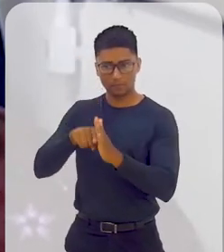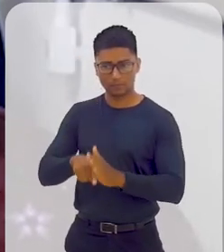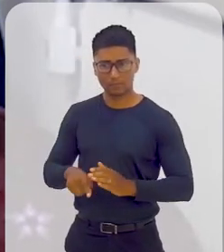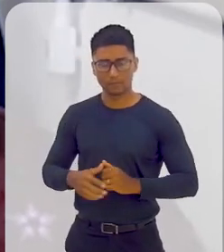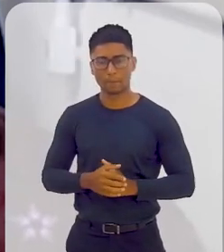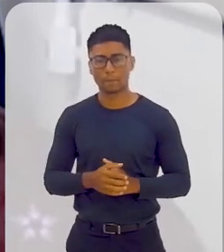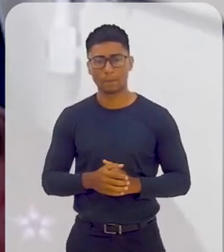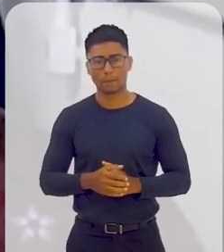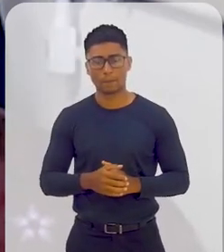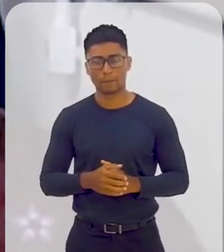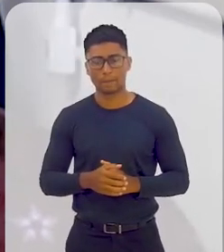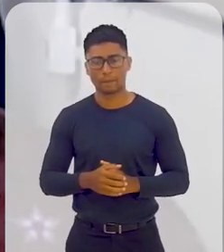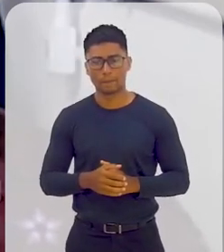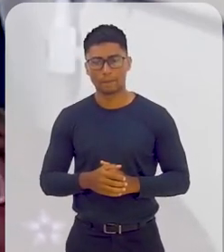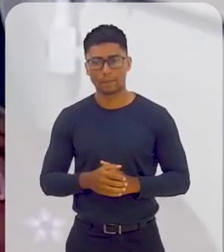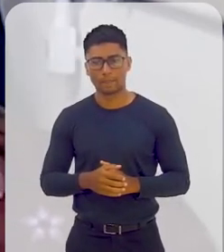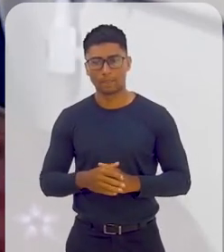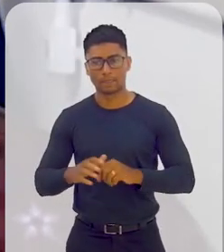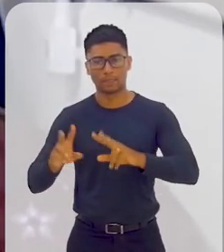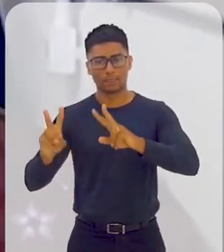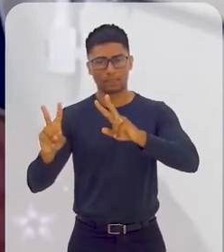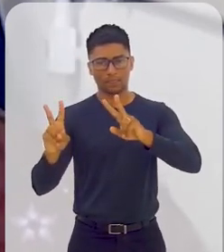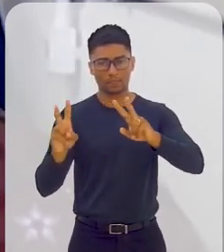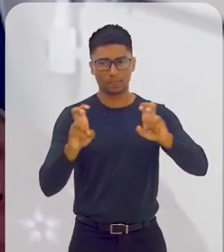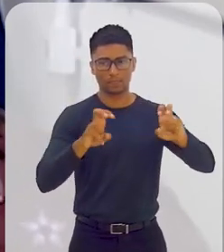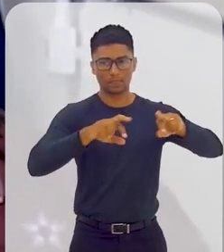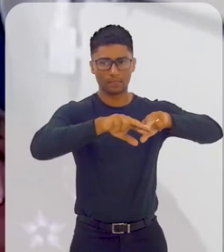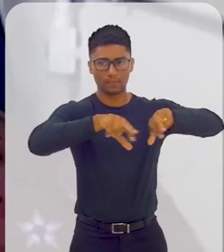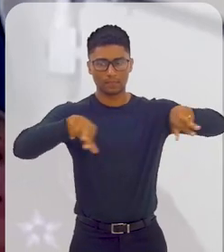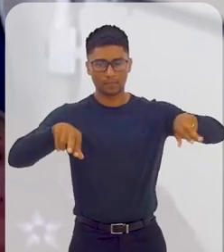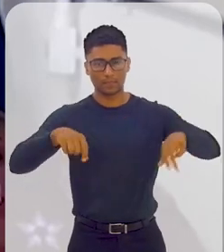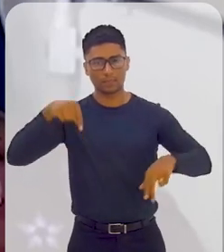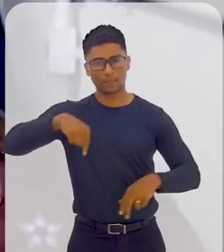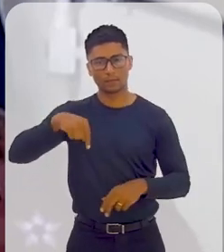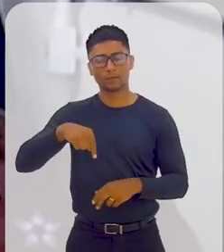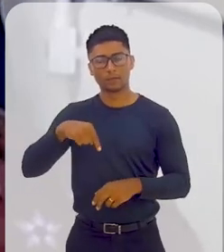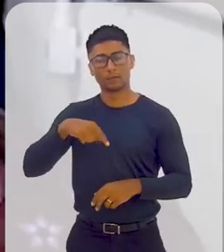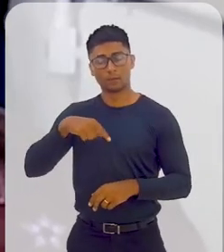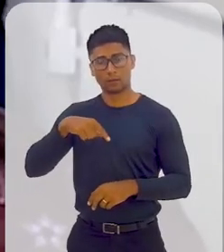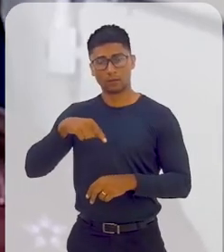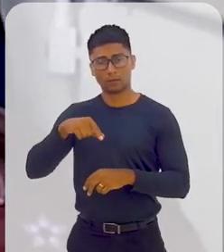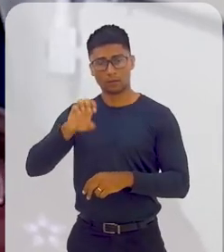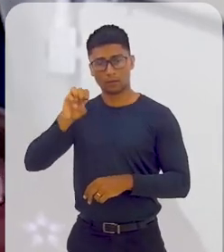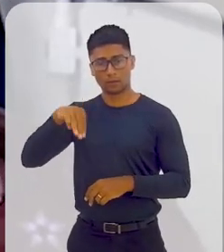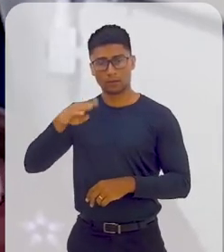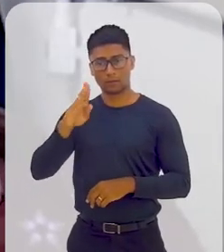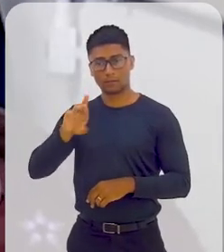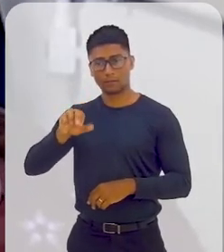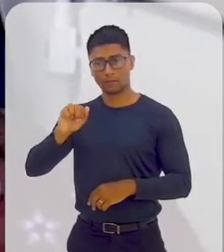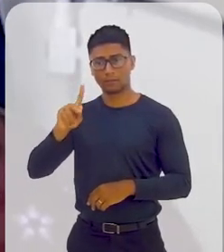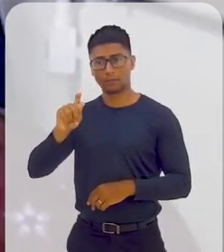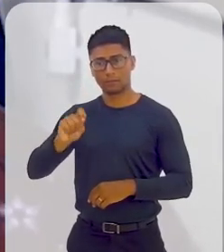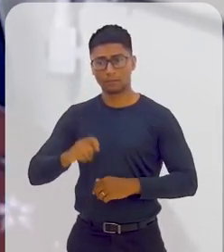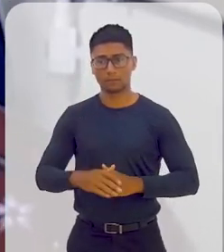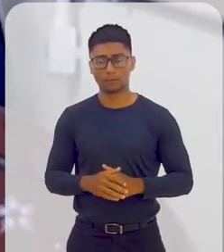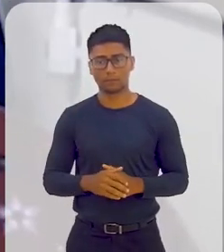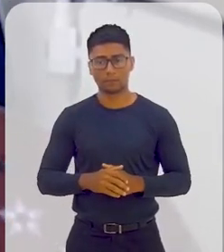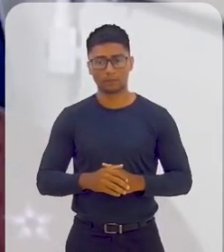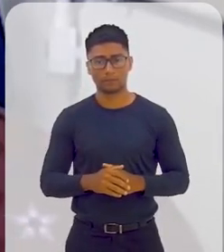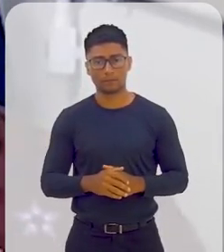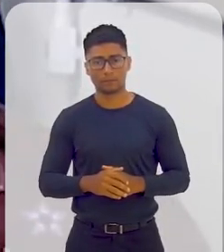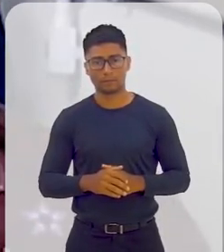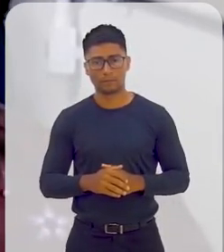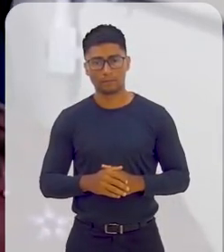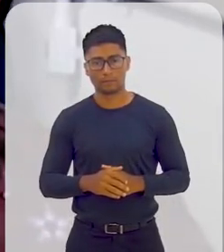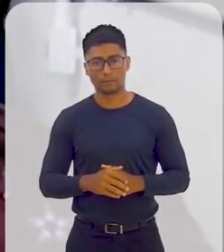se dividem em centros temáticos, como nós, aqui na agrobiologia, um outro exemplo é a Embrapa Meio Ambiente, que fica em São